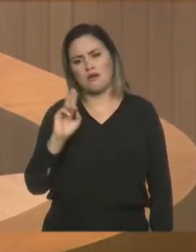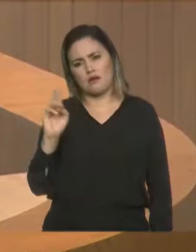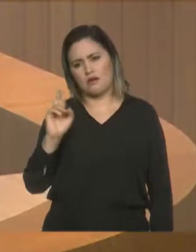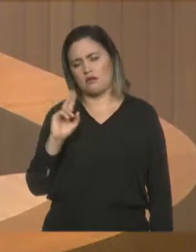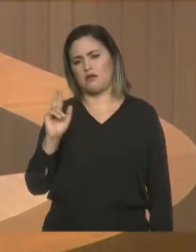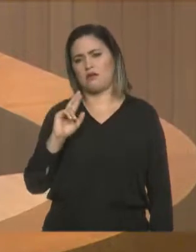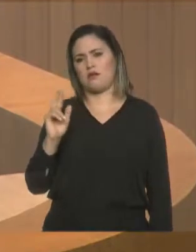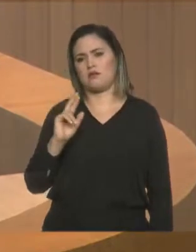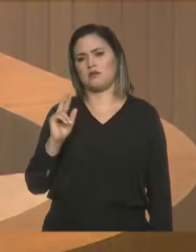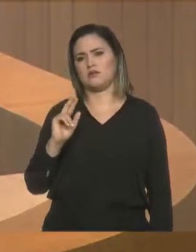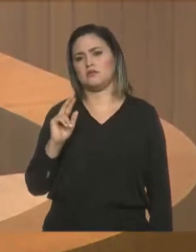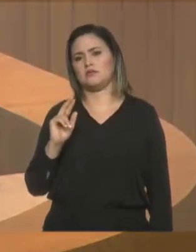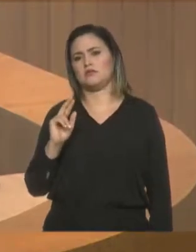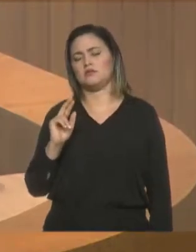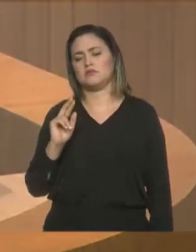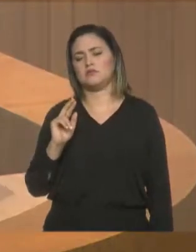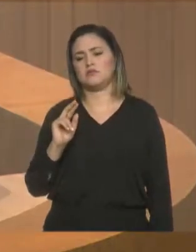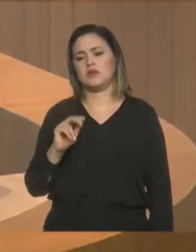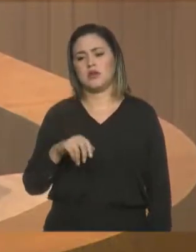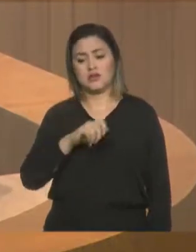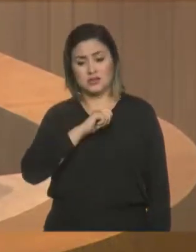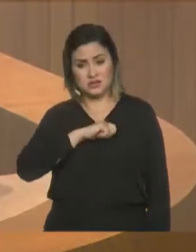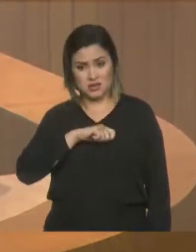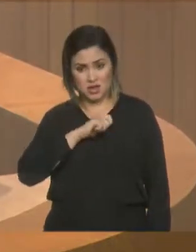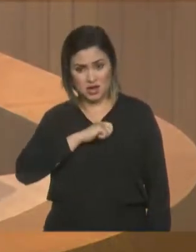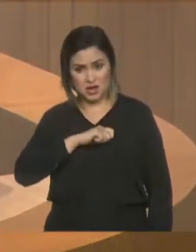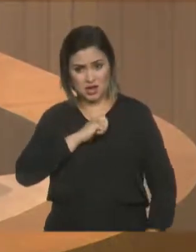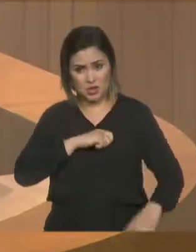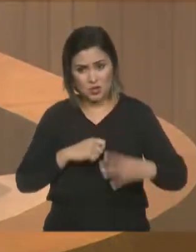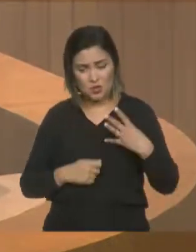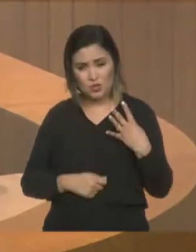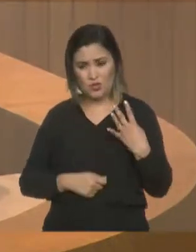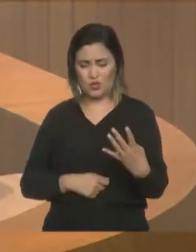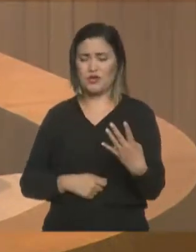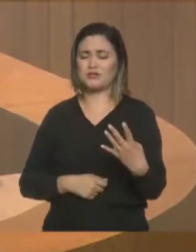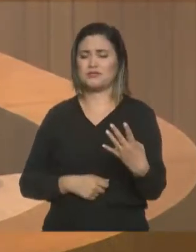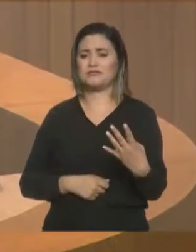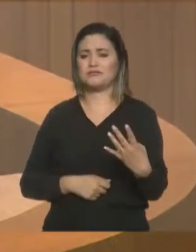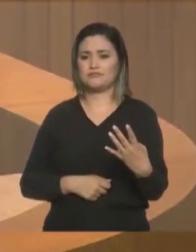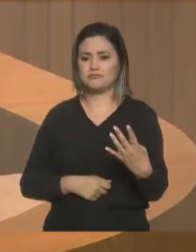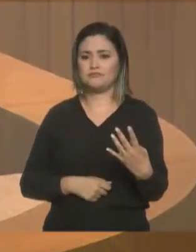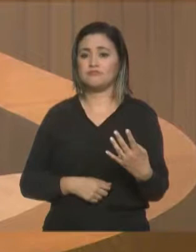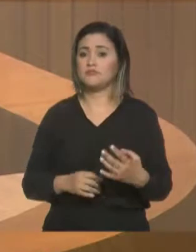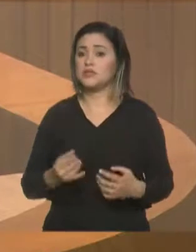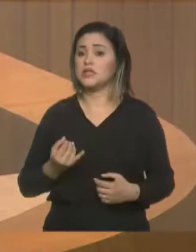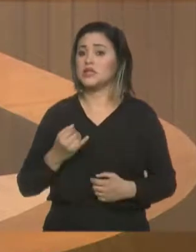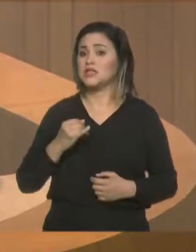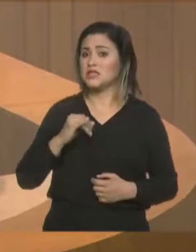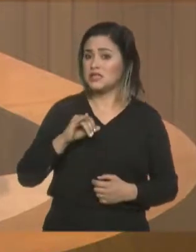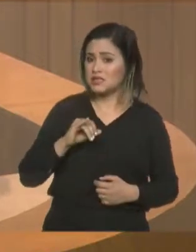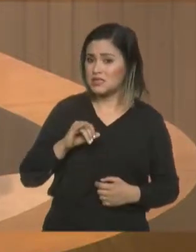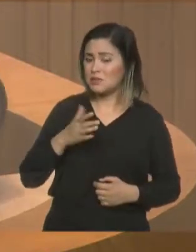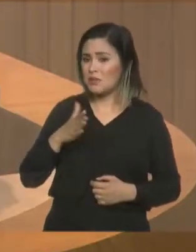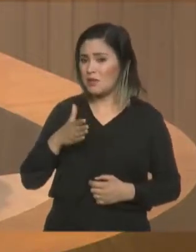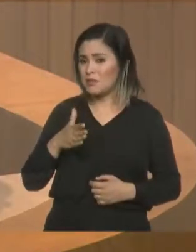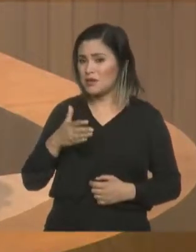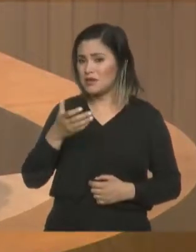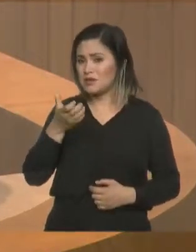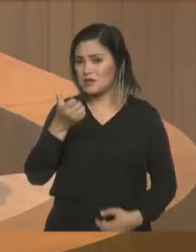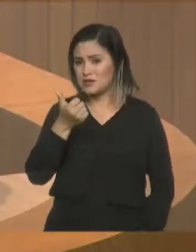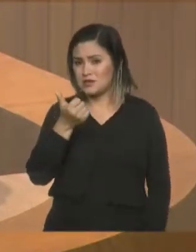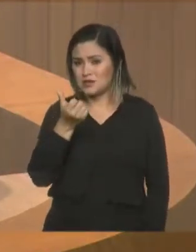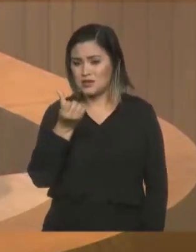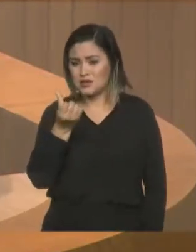cada pescador. Se nós considerarmos aí em torno de 160, 170 mil pescadores recebendo esse benefício, são mais de